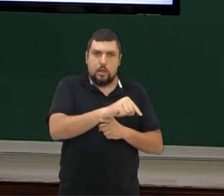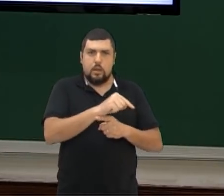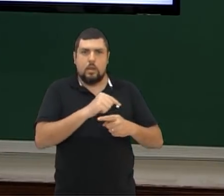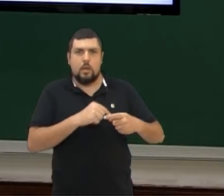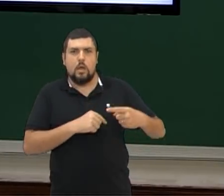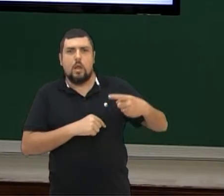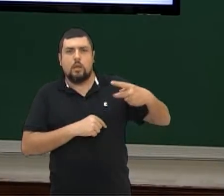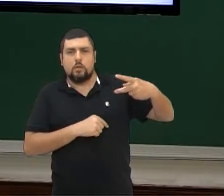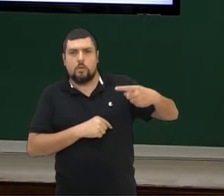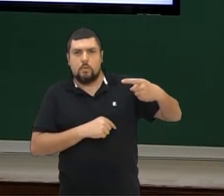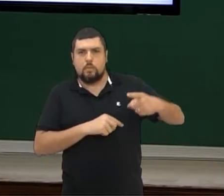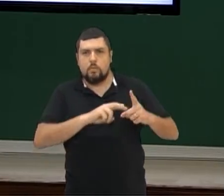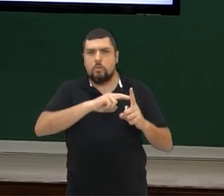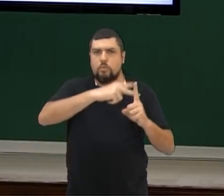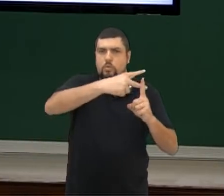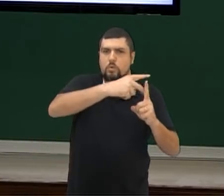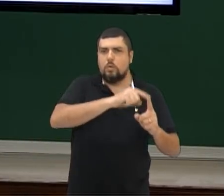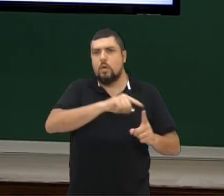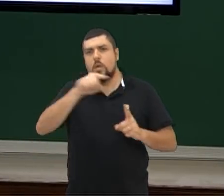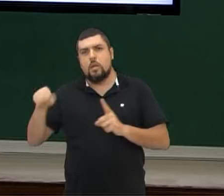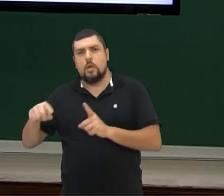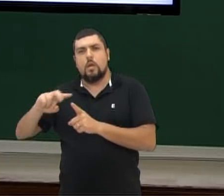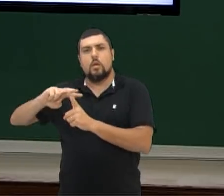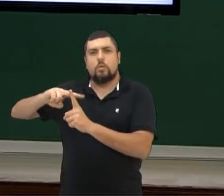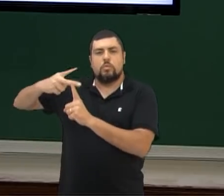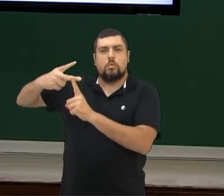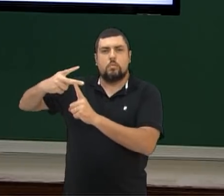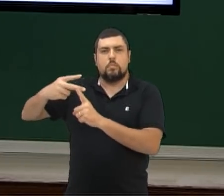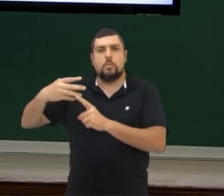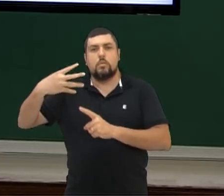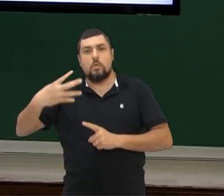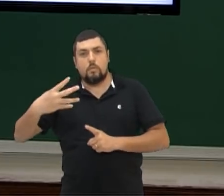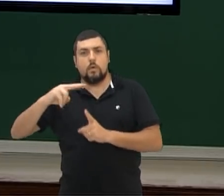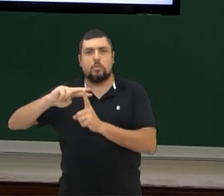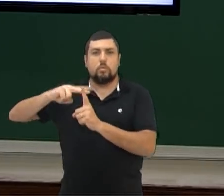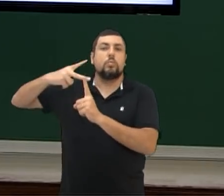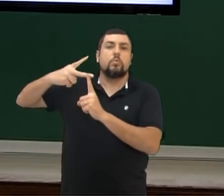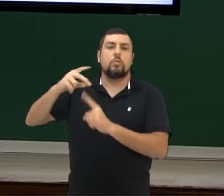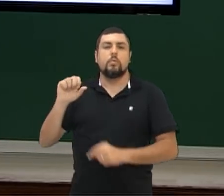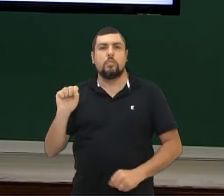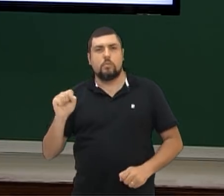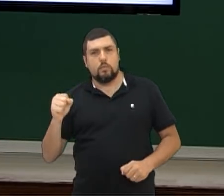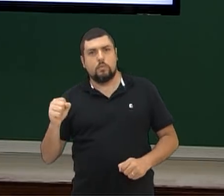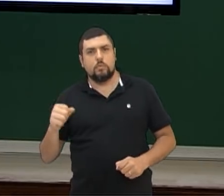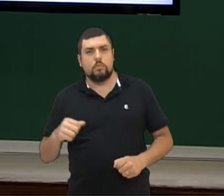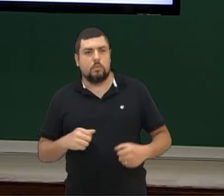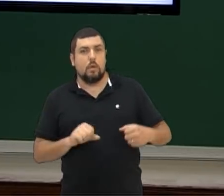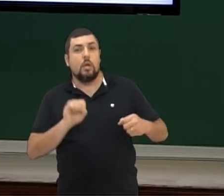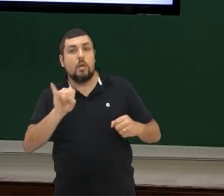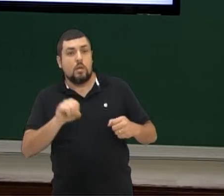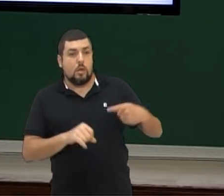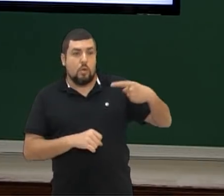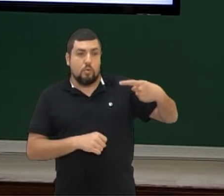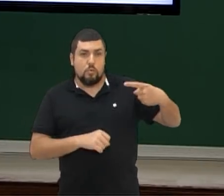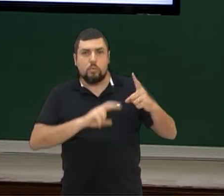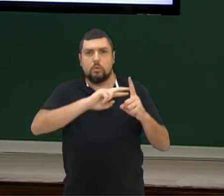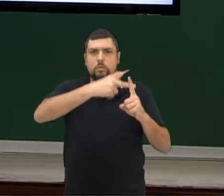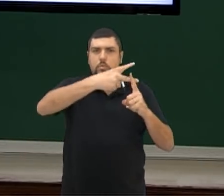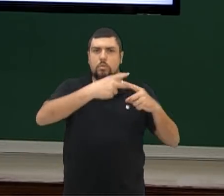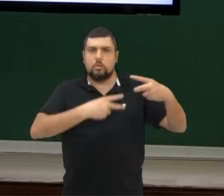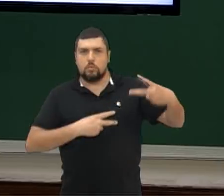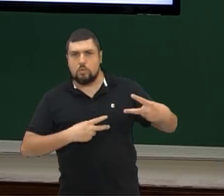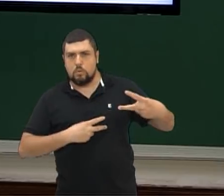a segunda seria o seu dobro, oito porções. Então, se a gente tem duas caixinhas e oito